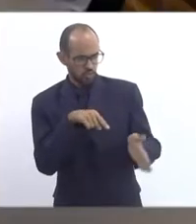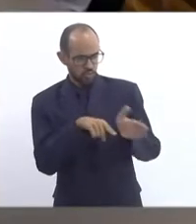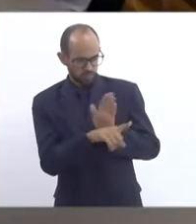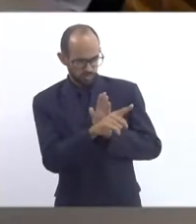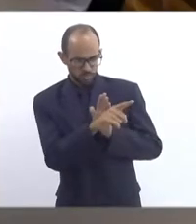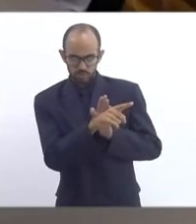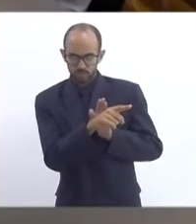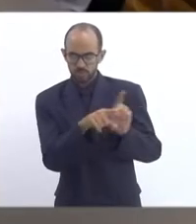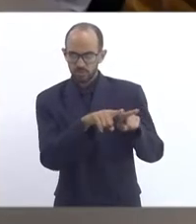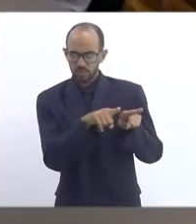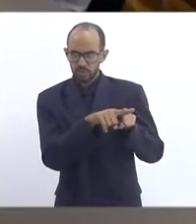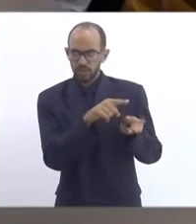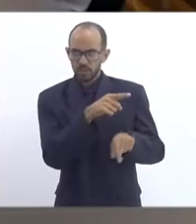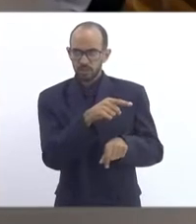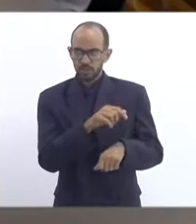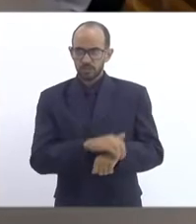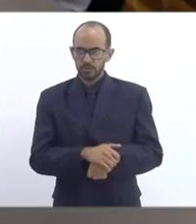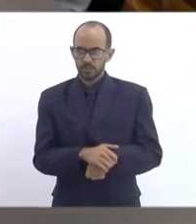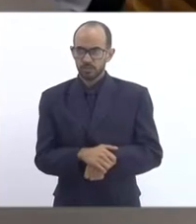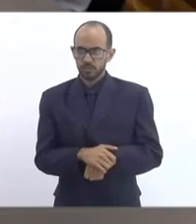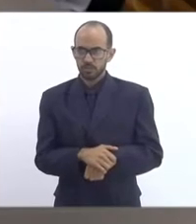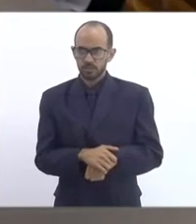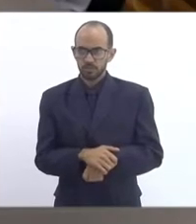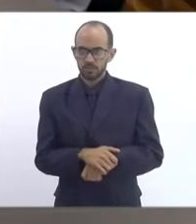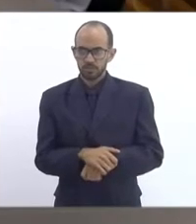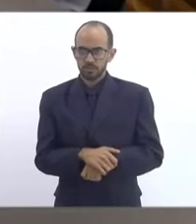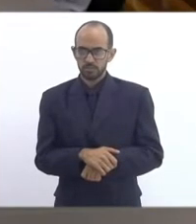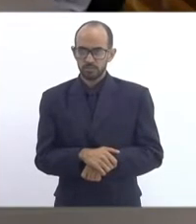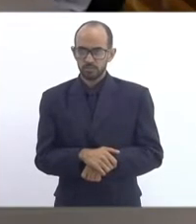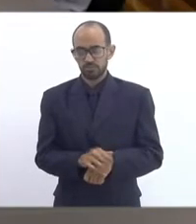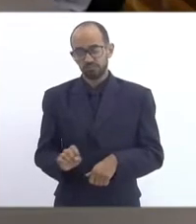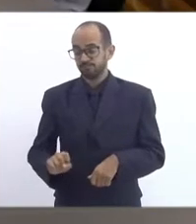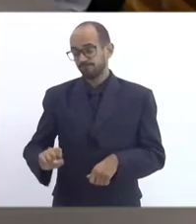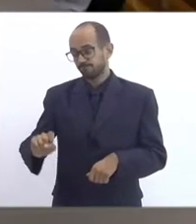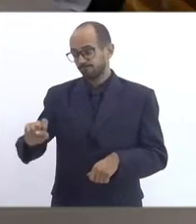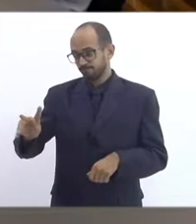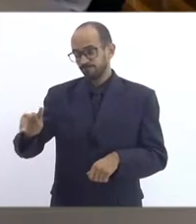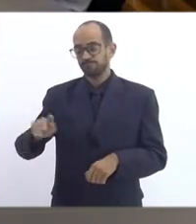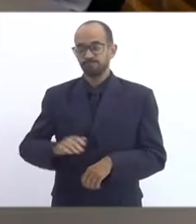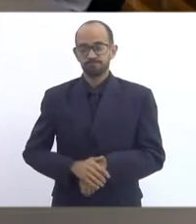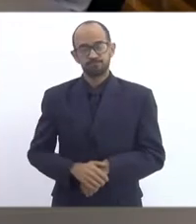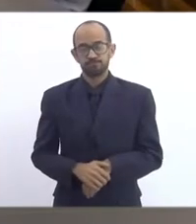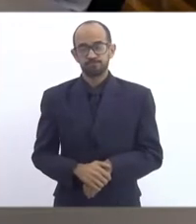inconstitucionalidade? Senhor. Ok.